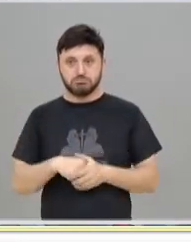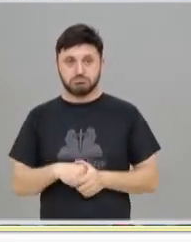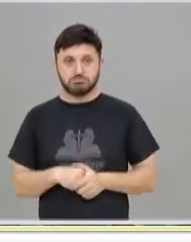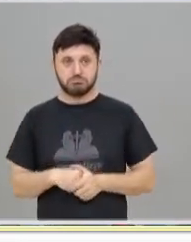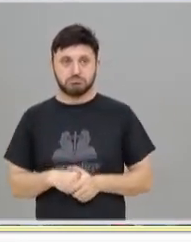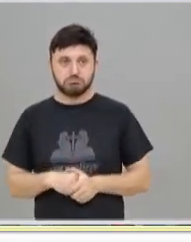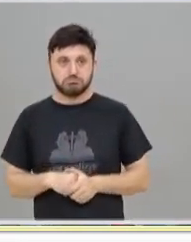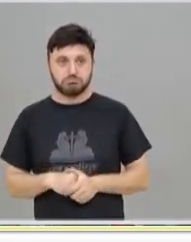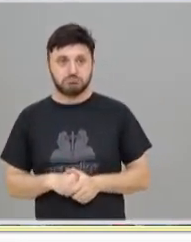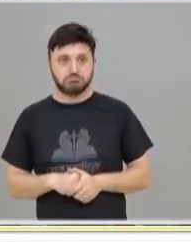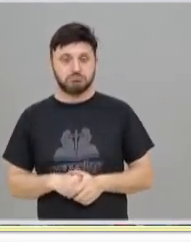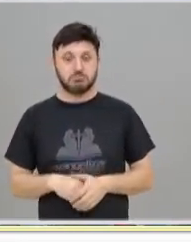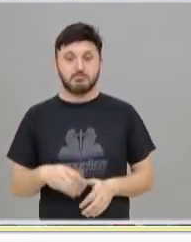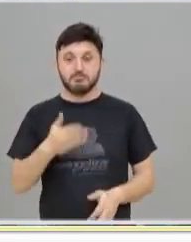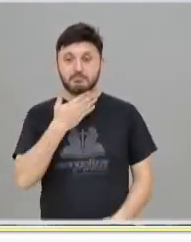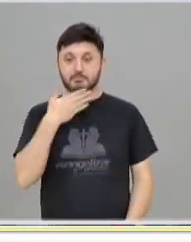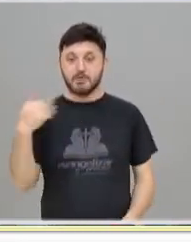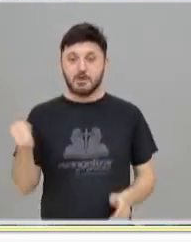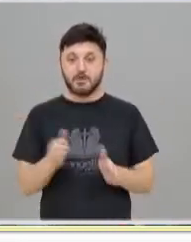Essa é a melhor parte.